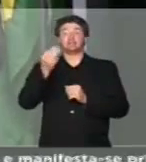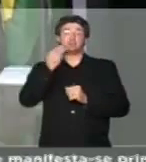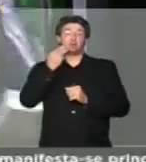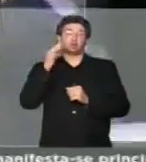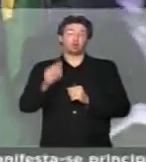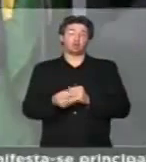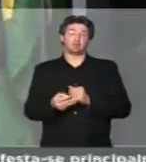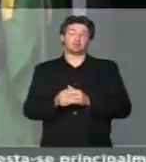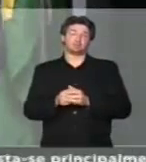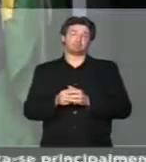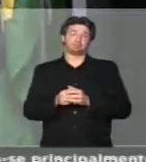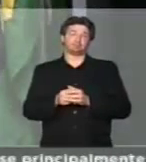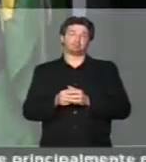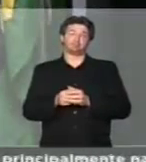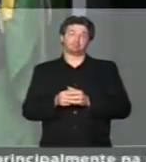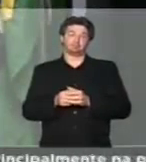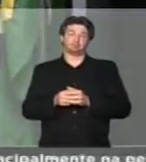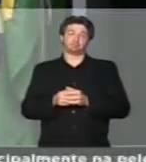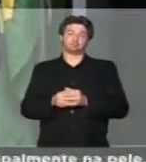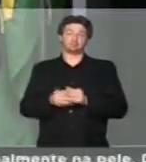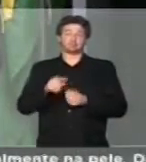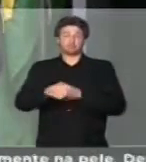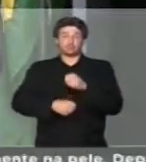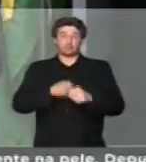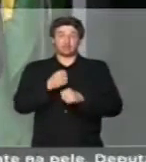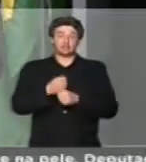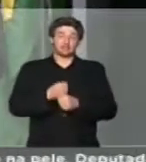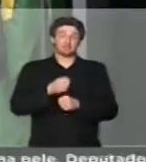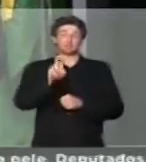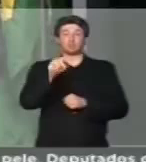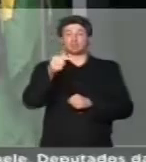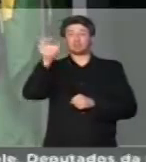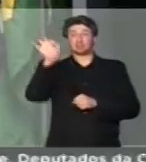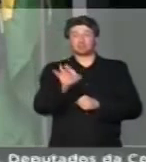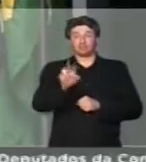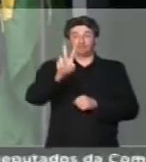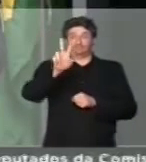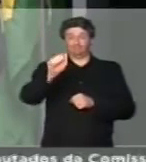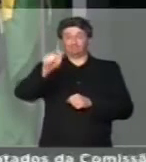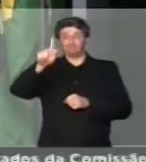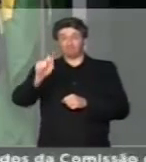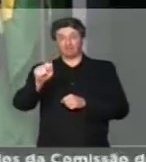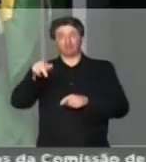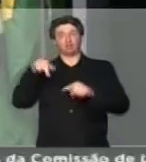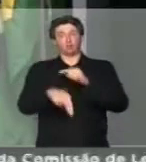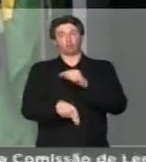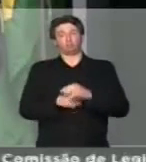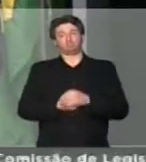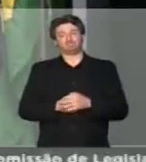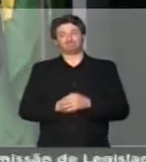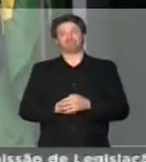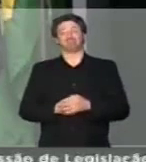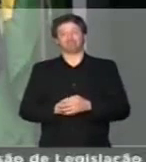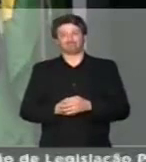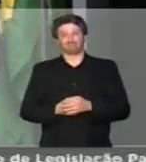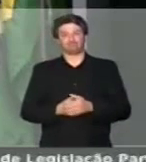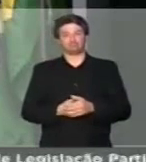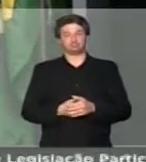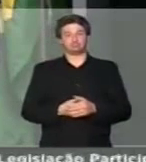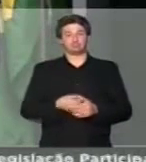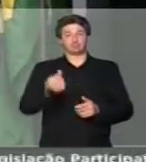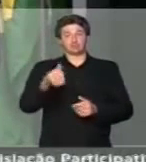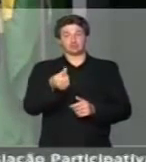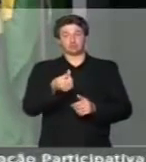número. Só este ano 57% das vagas foram cortadas.